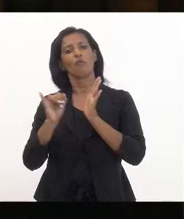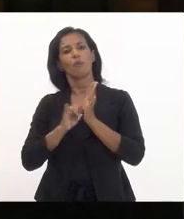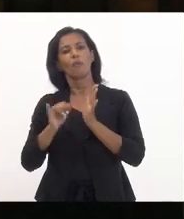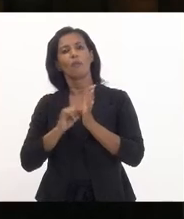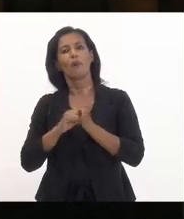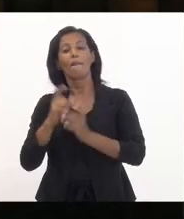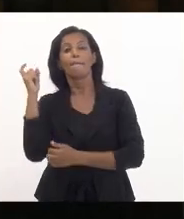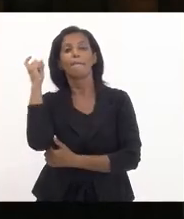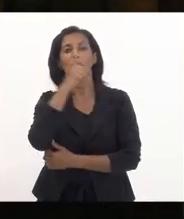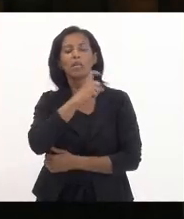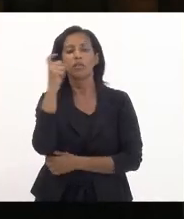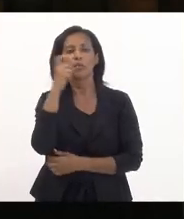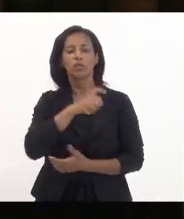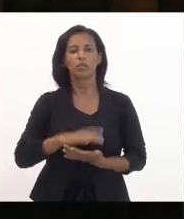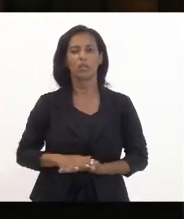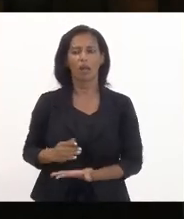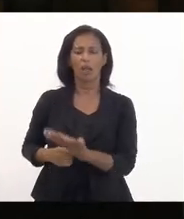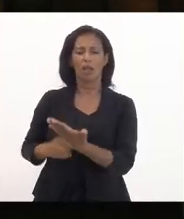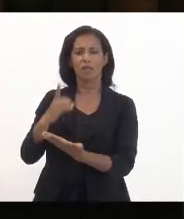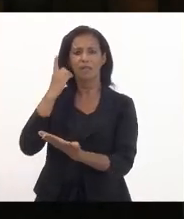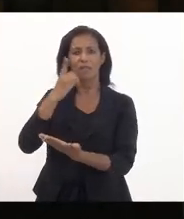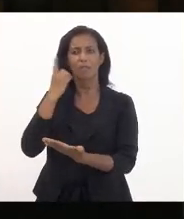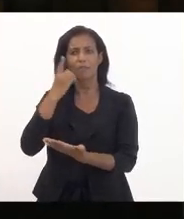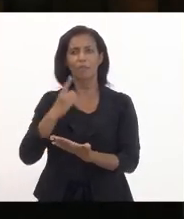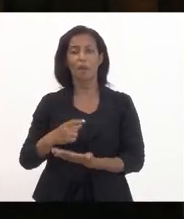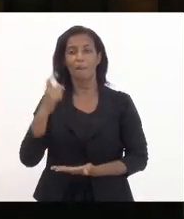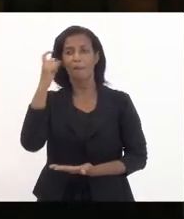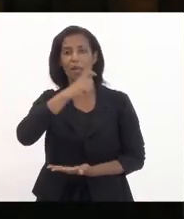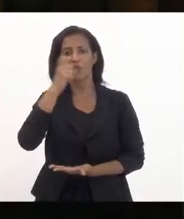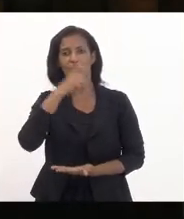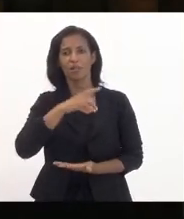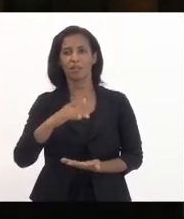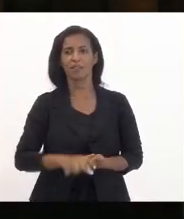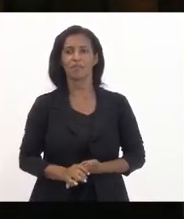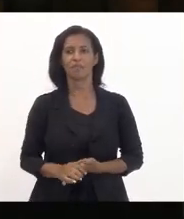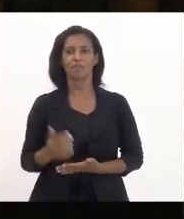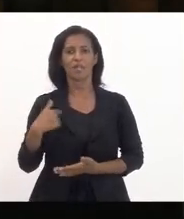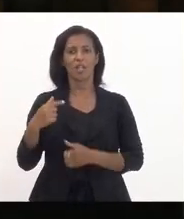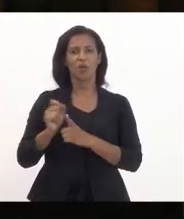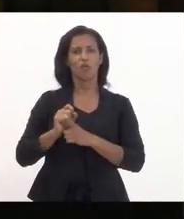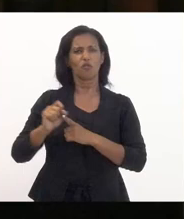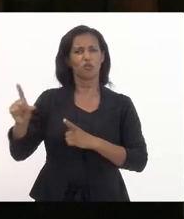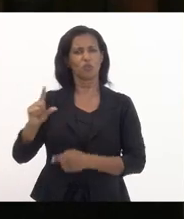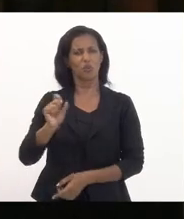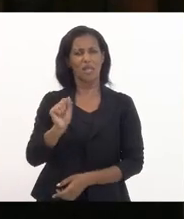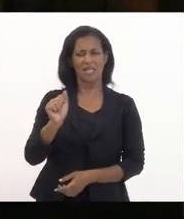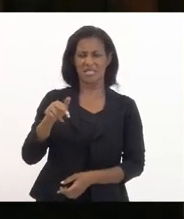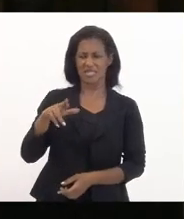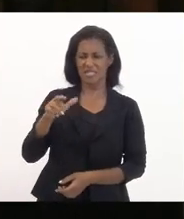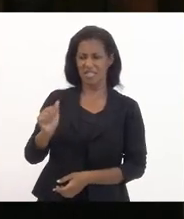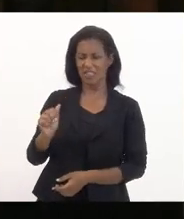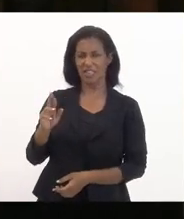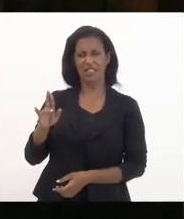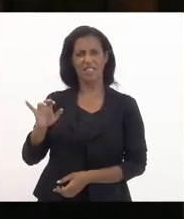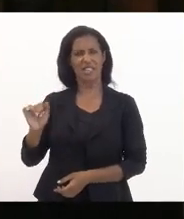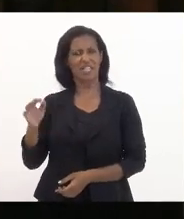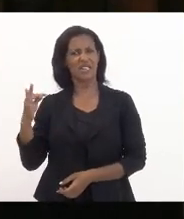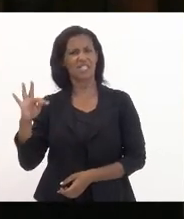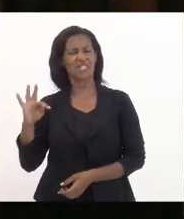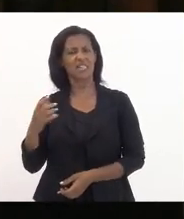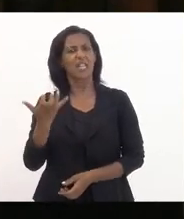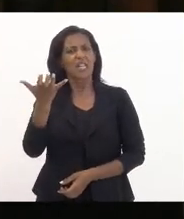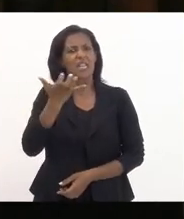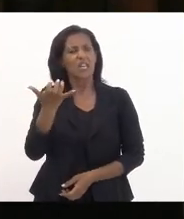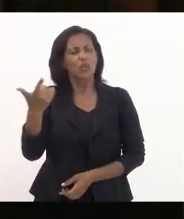sociais mentiras. Essa deputada que me antecedeu mentiu, dizendo que eu fui expulso de Santa Teresa, por exemplo, querendo, mais